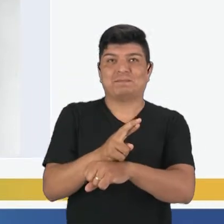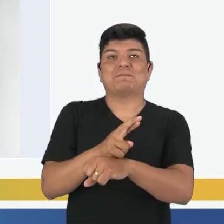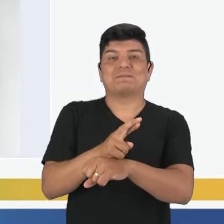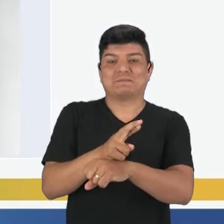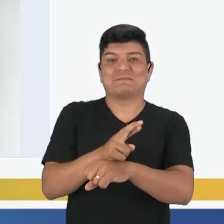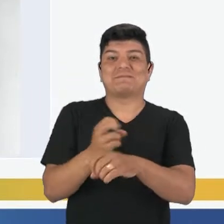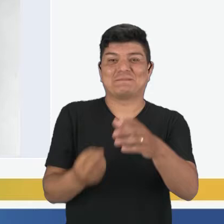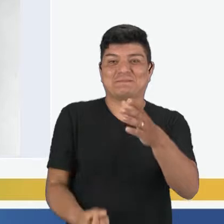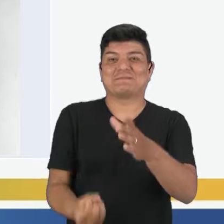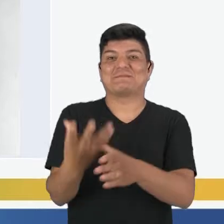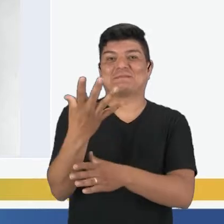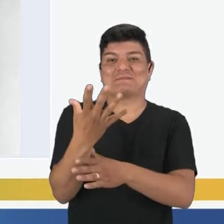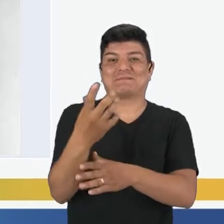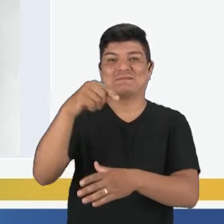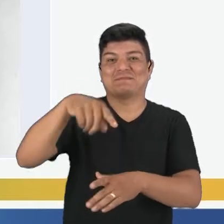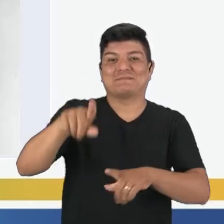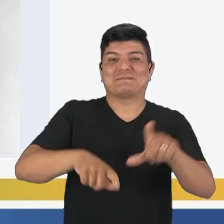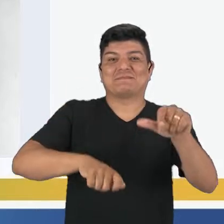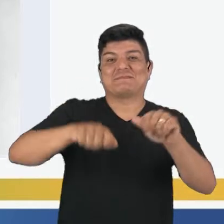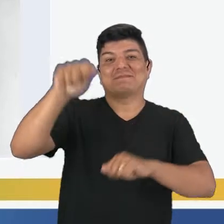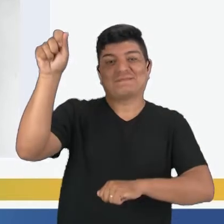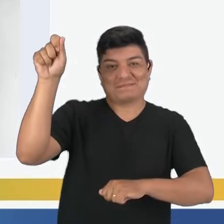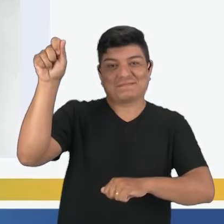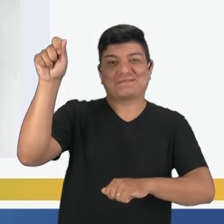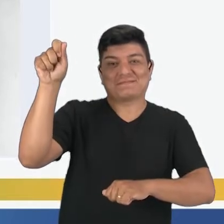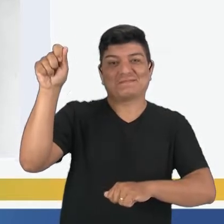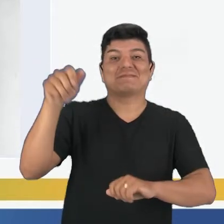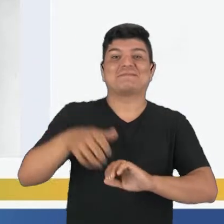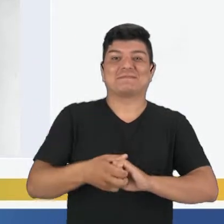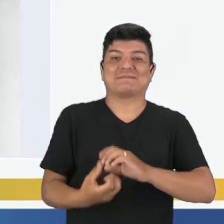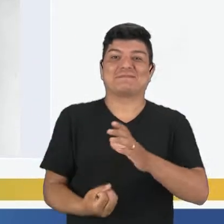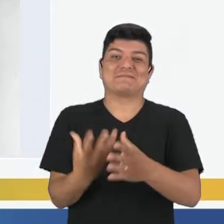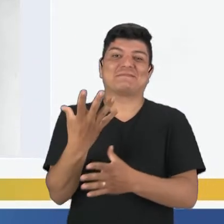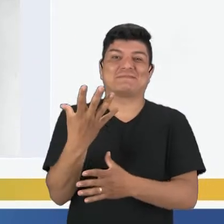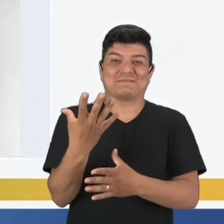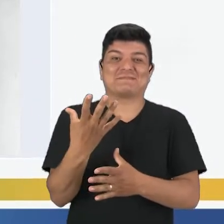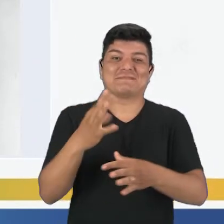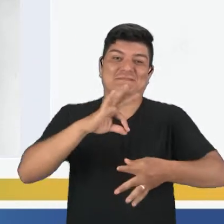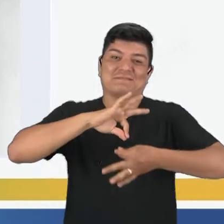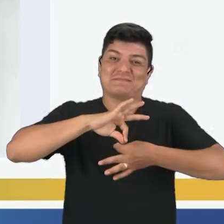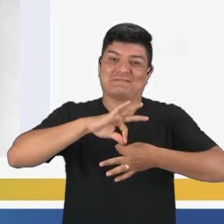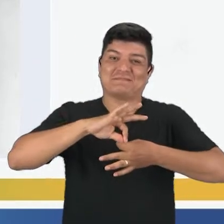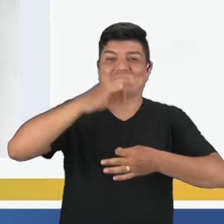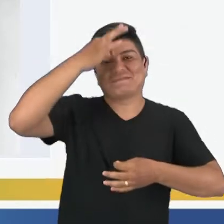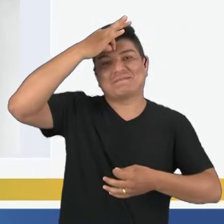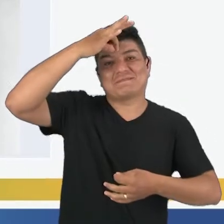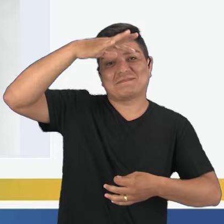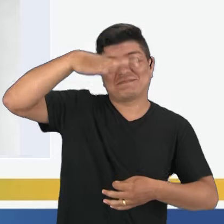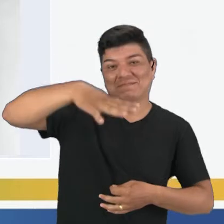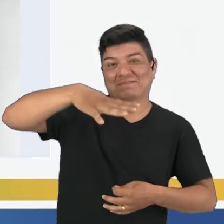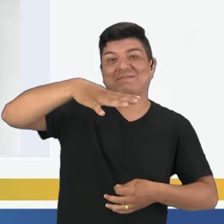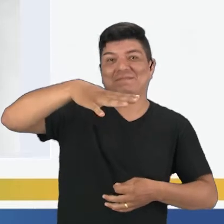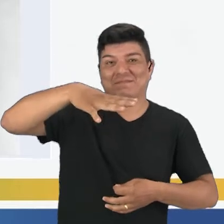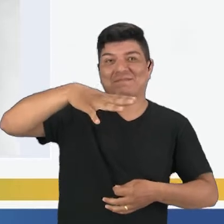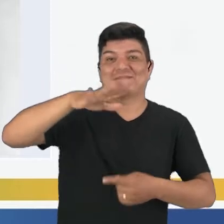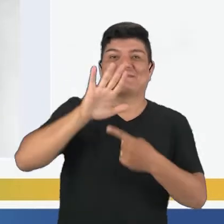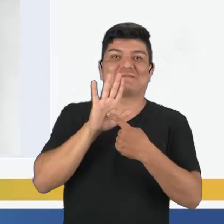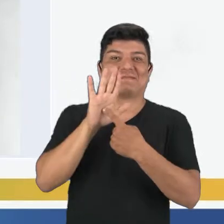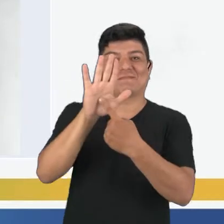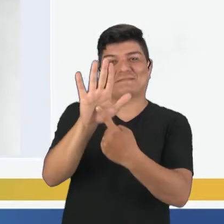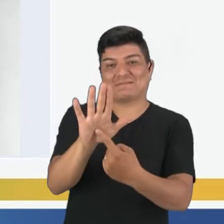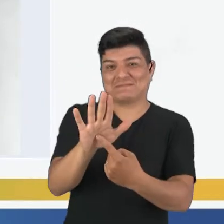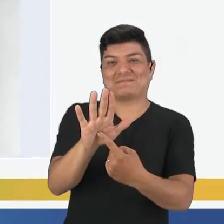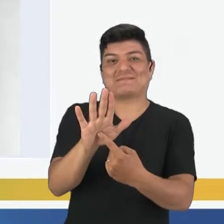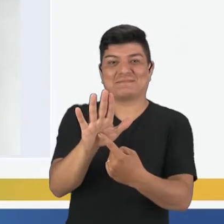religiões que surgiram aqui no Acre. Ele fundou a doutrina espiritual do Santo Daime e destacou-se como o